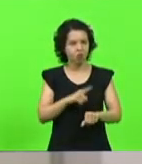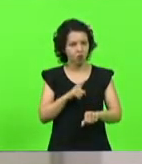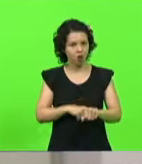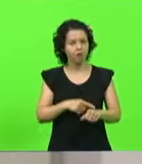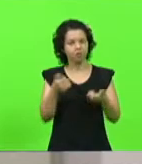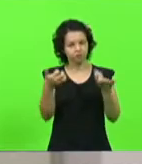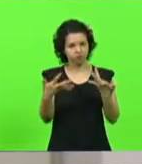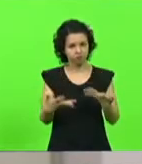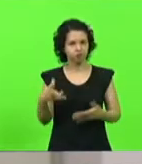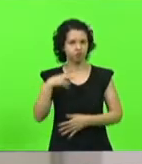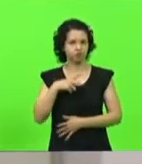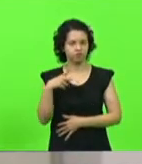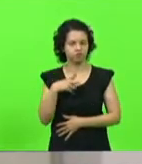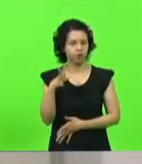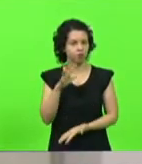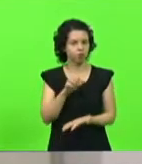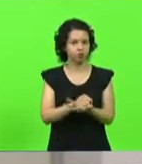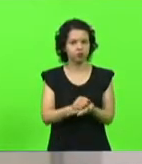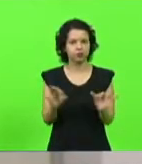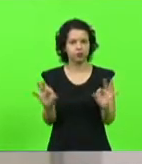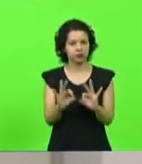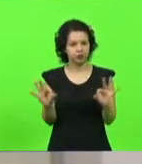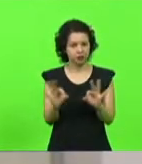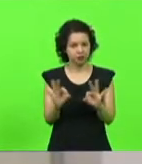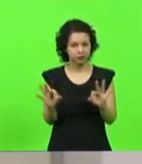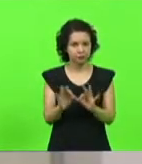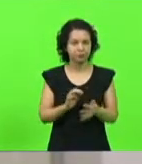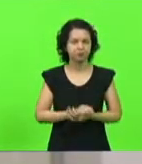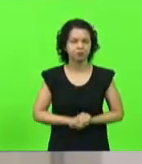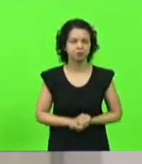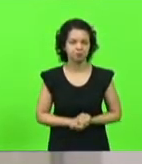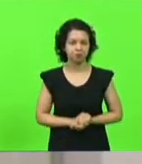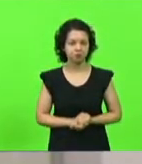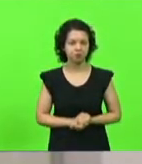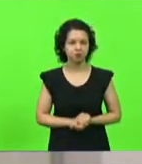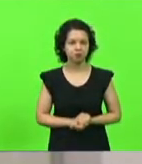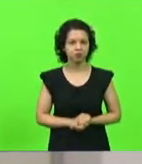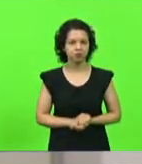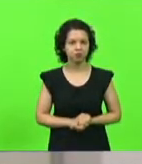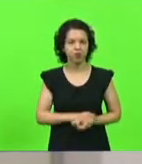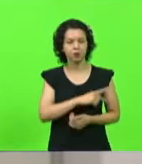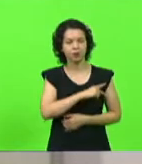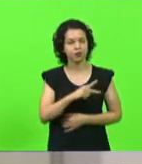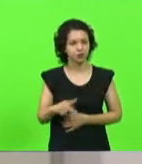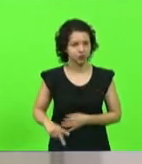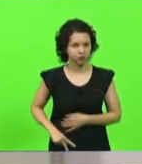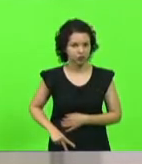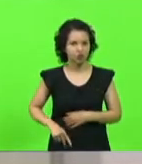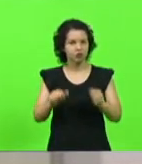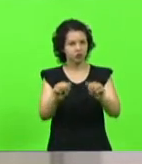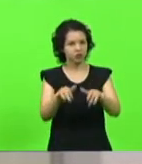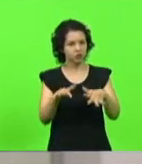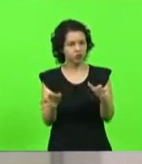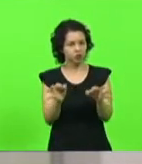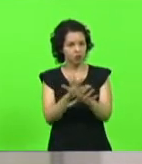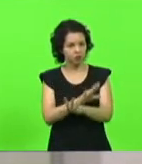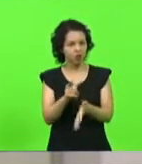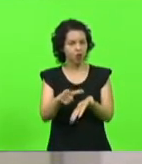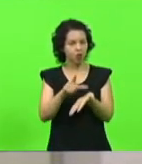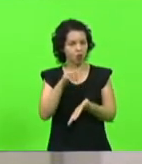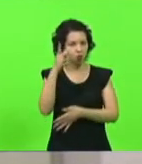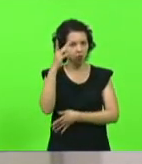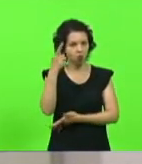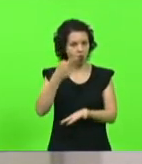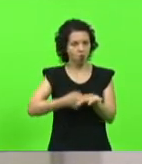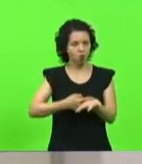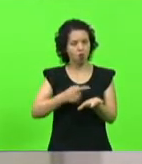pessoais. Não houve oradores inscritos. Nada mais havendo a tratar. O senhor presidente, antes de encerrar a sessão, convocou outra